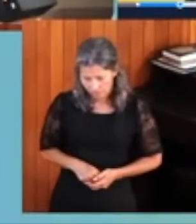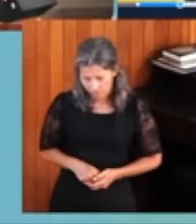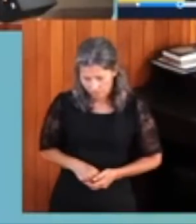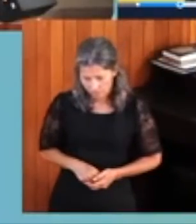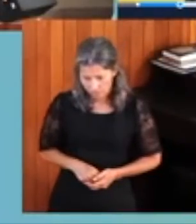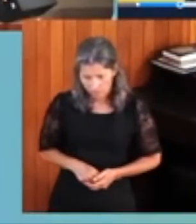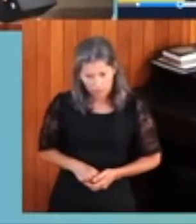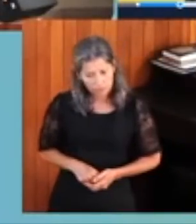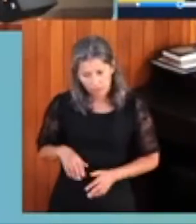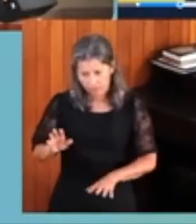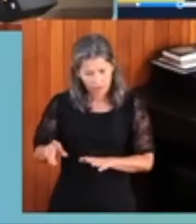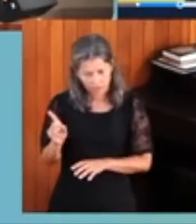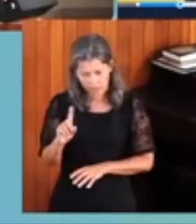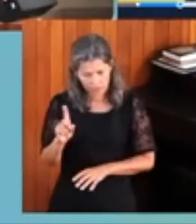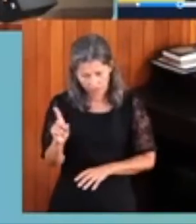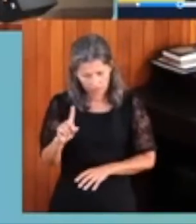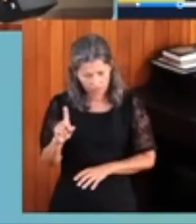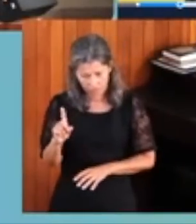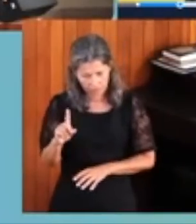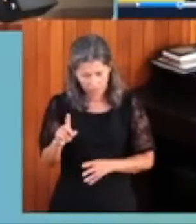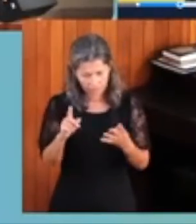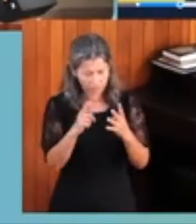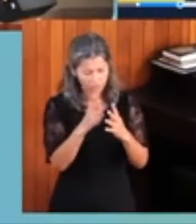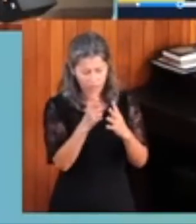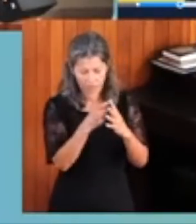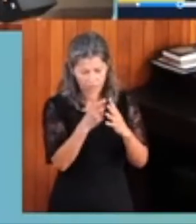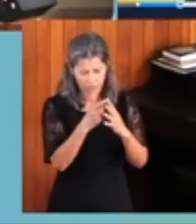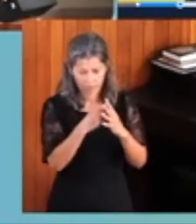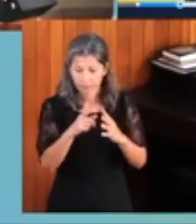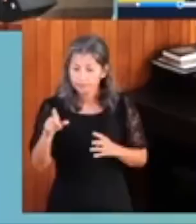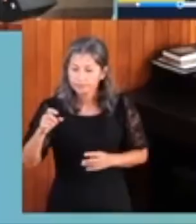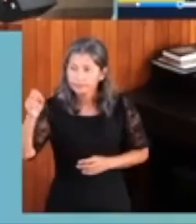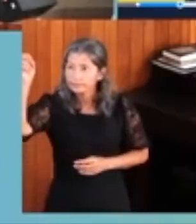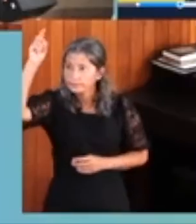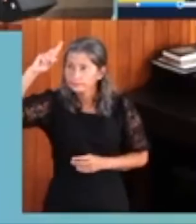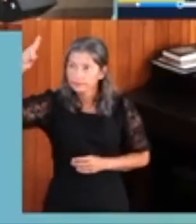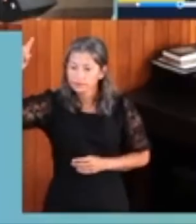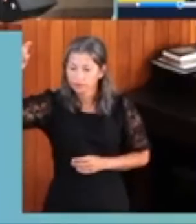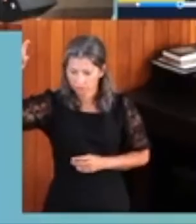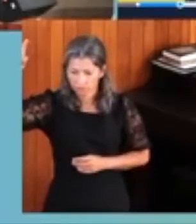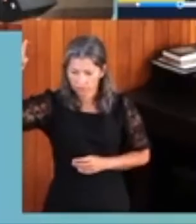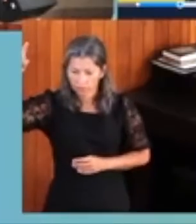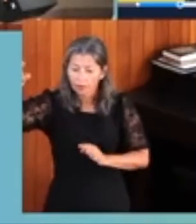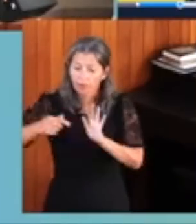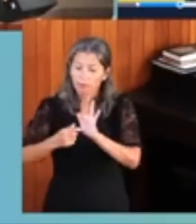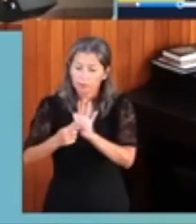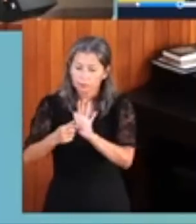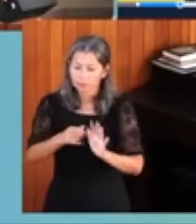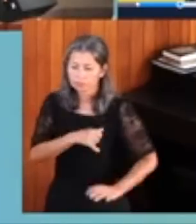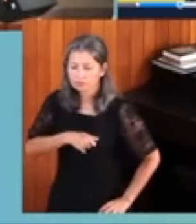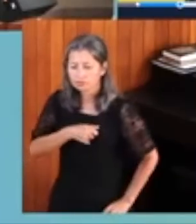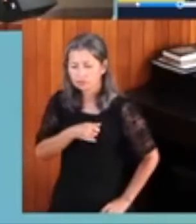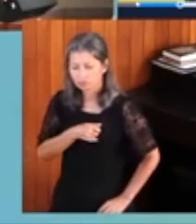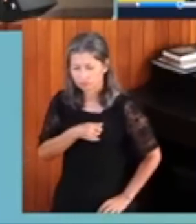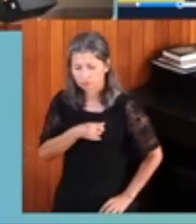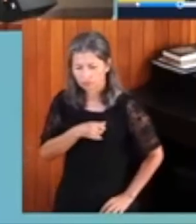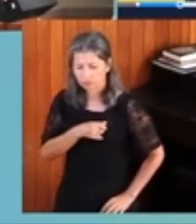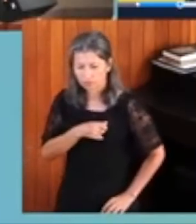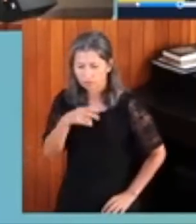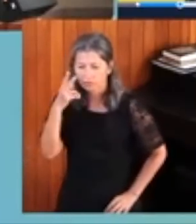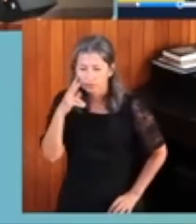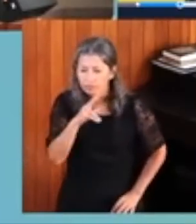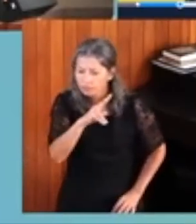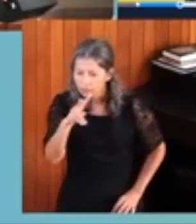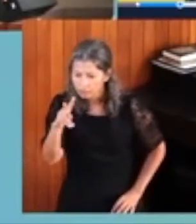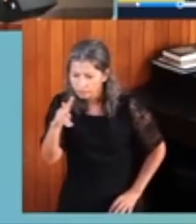que também é paralelo a Daniel 8 e 9. Né? Você vê as semelhanças. Em Daniel 2 é uma estátua, metais. Em Daniel 7 são animais, mas a sequência